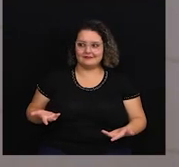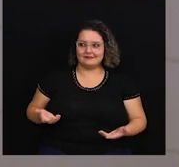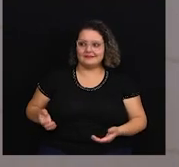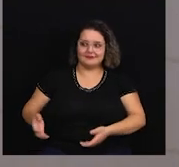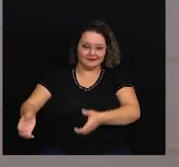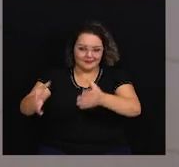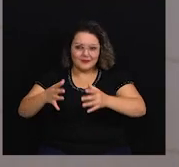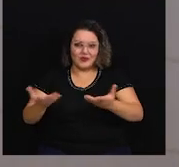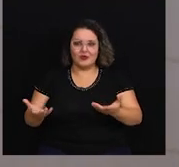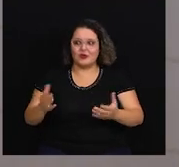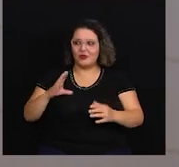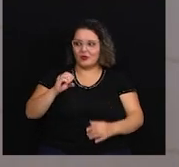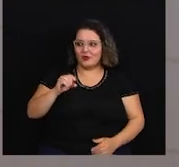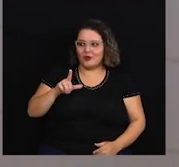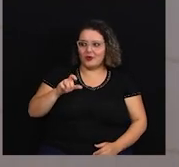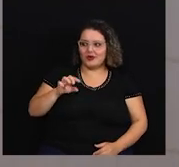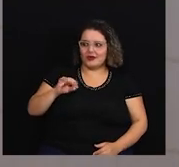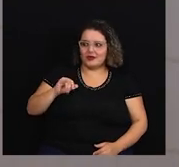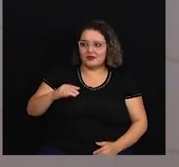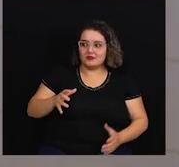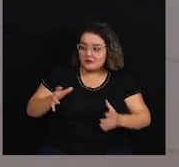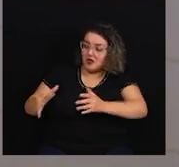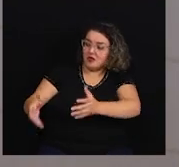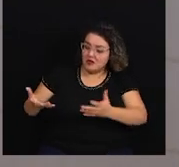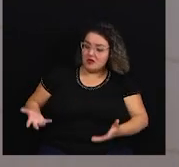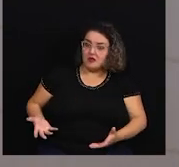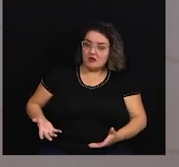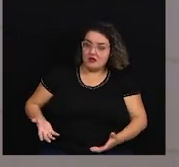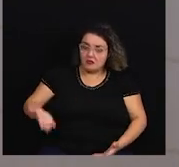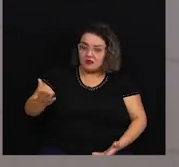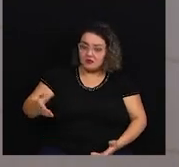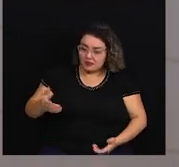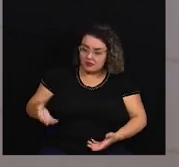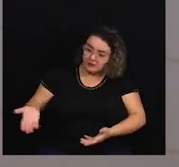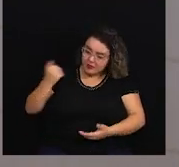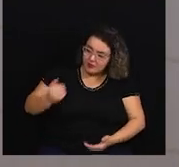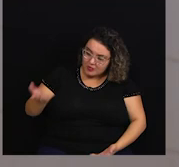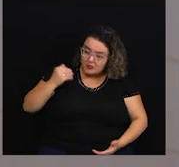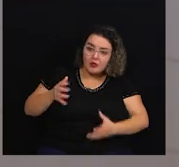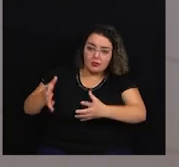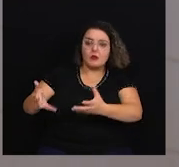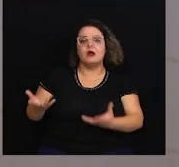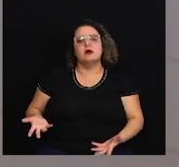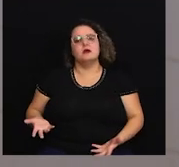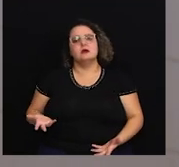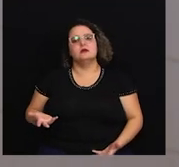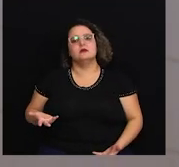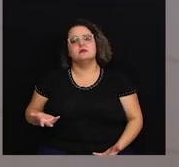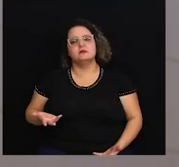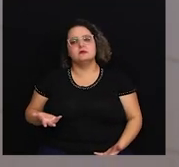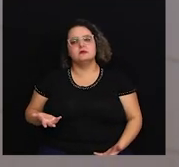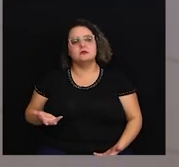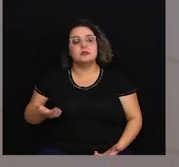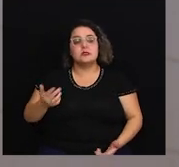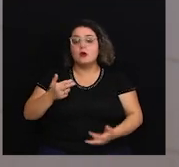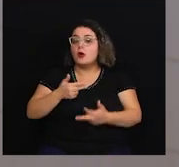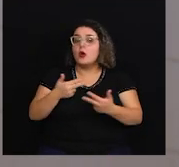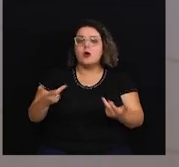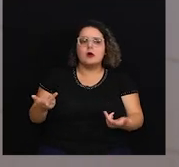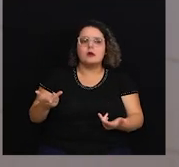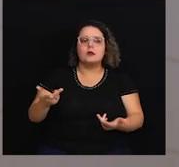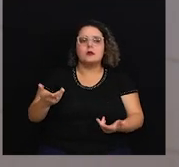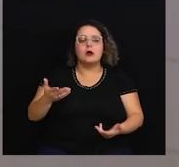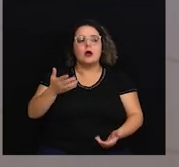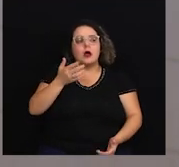coletivo para nós falava claro que eles são coisas assim que passam que você